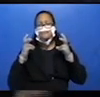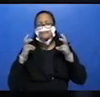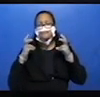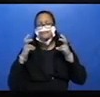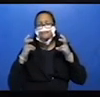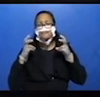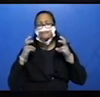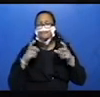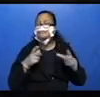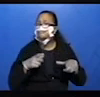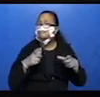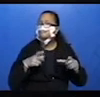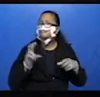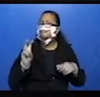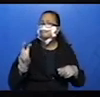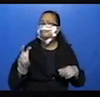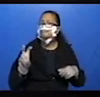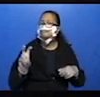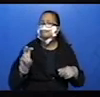Certo?